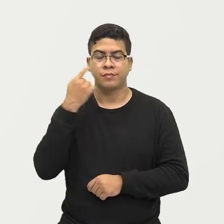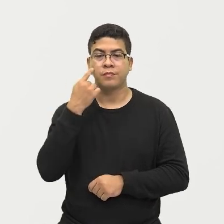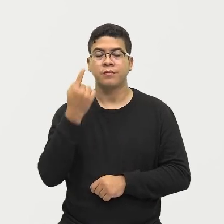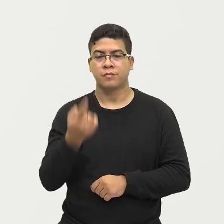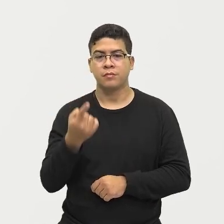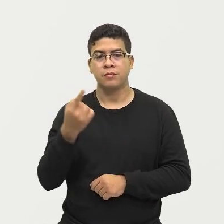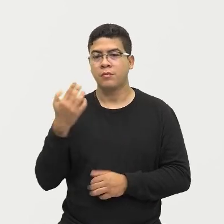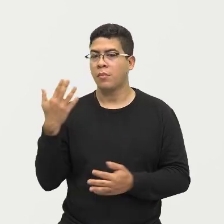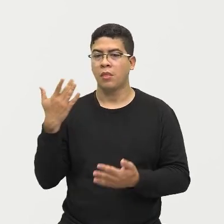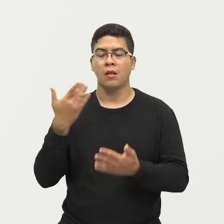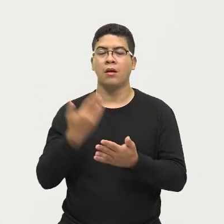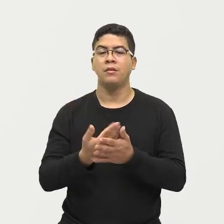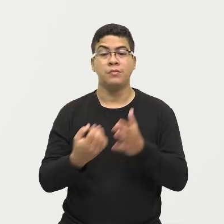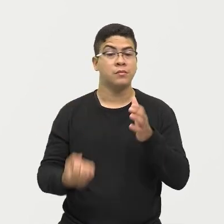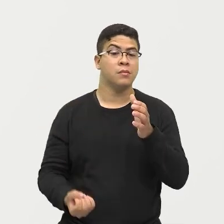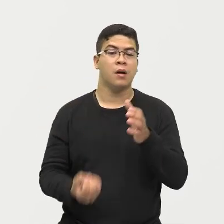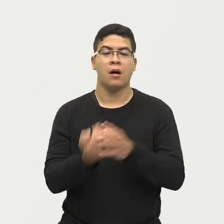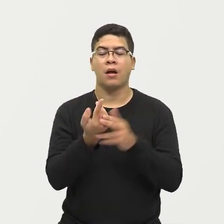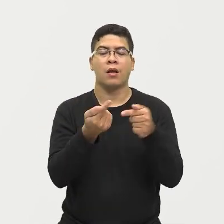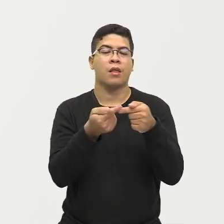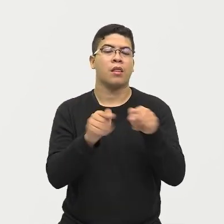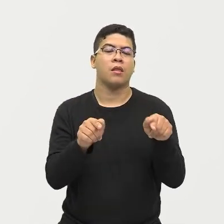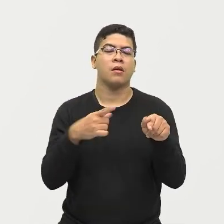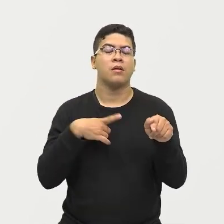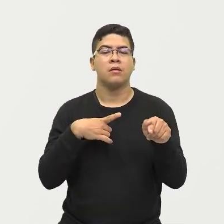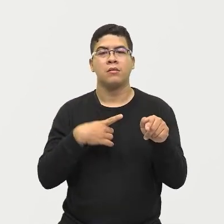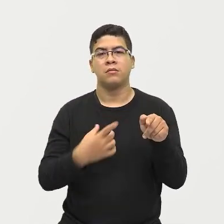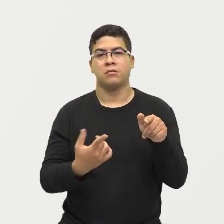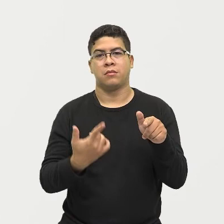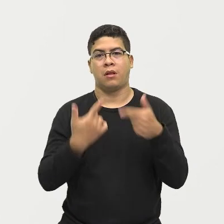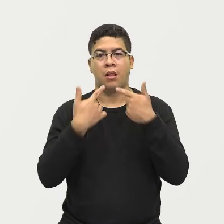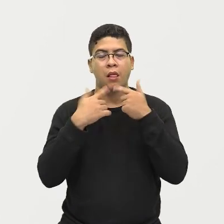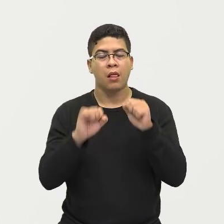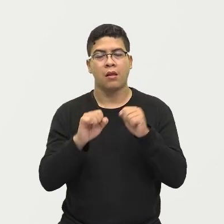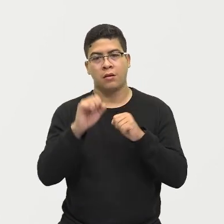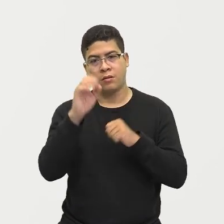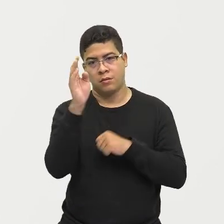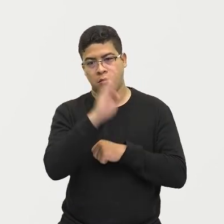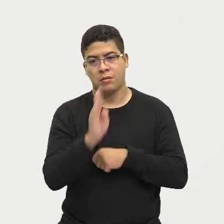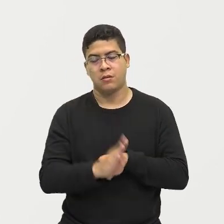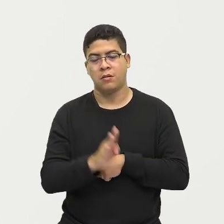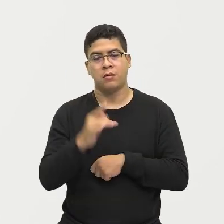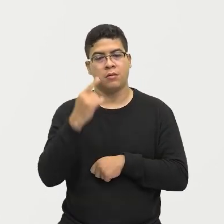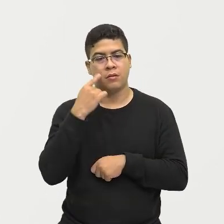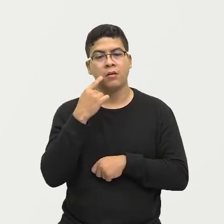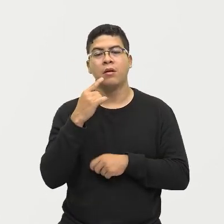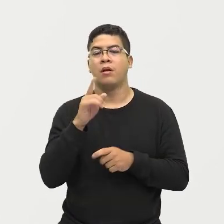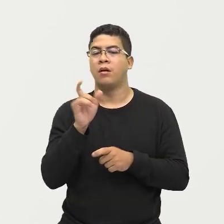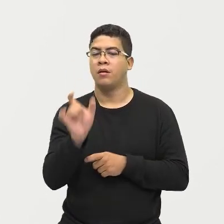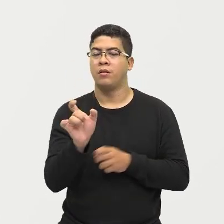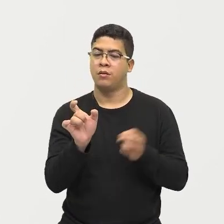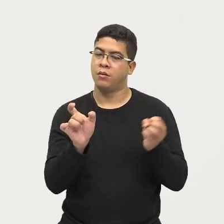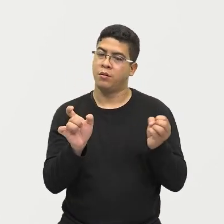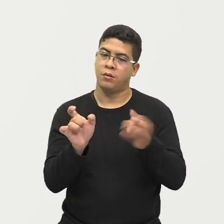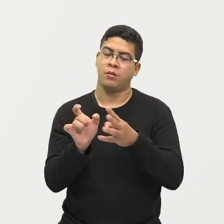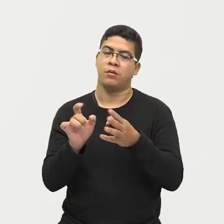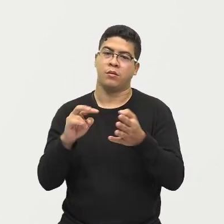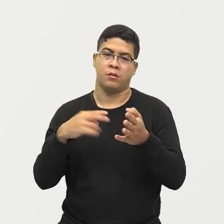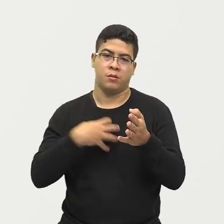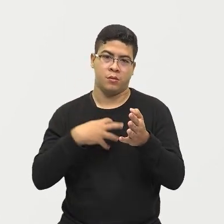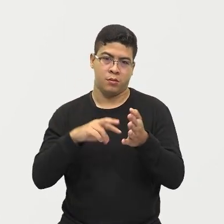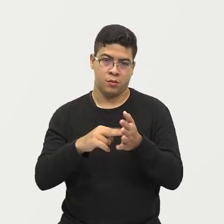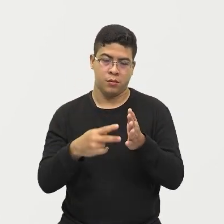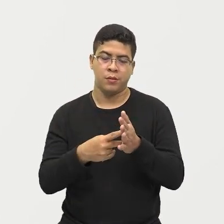aí. Ele pensou em criar essa gramatiquinha da língua brasileira que iria incorporar esses neologismos sintáticos, esses